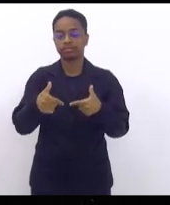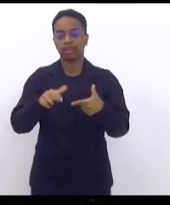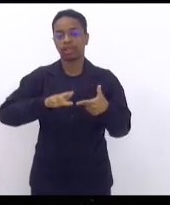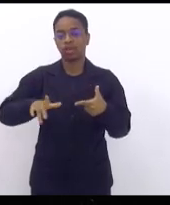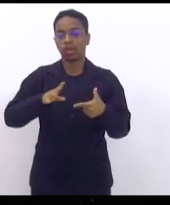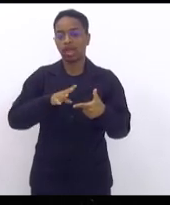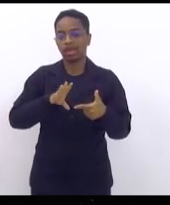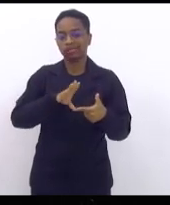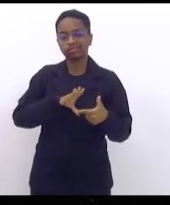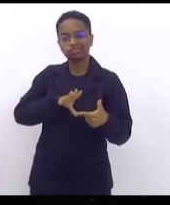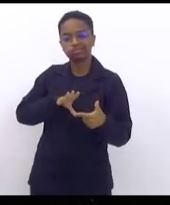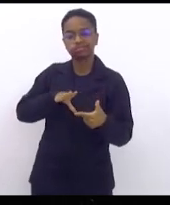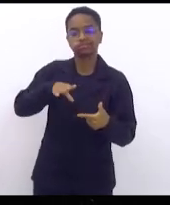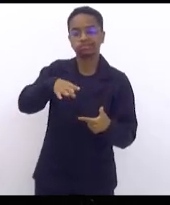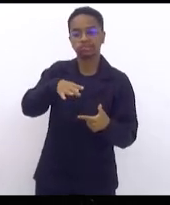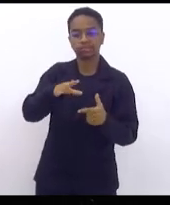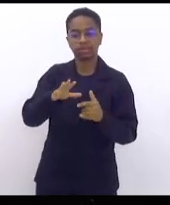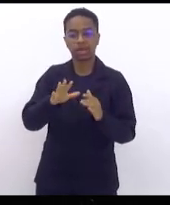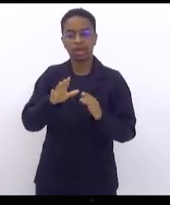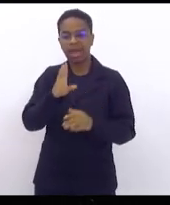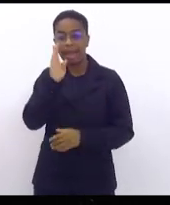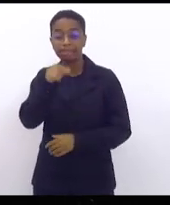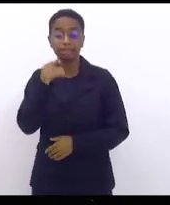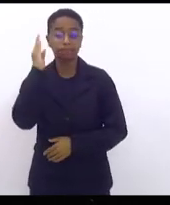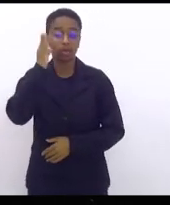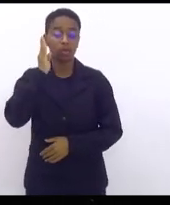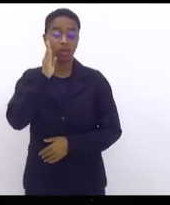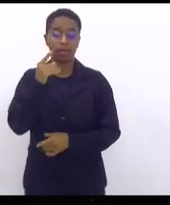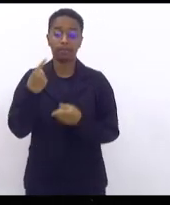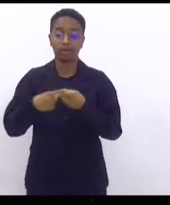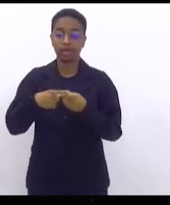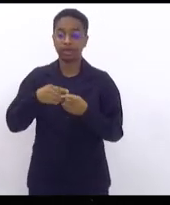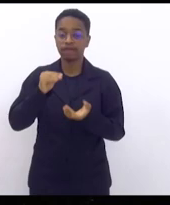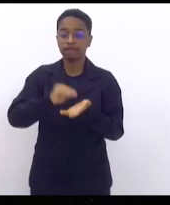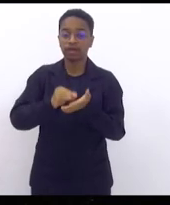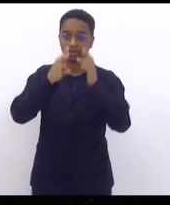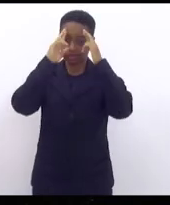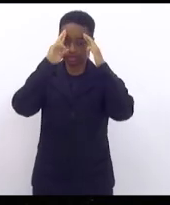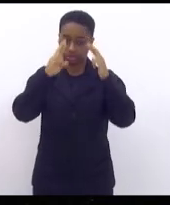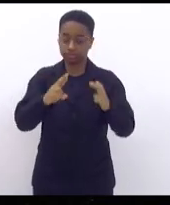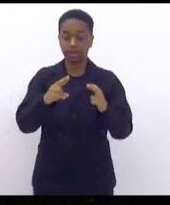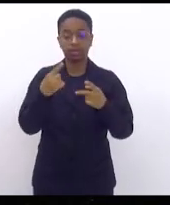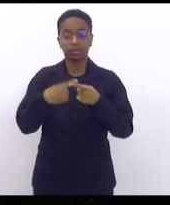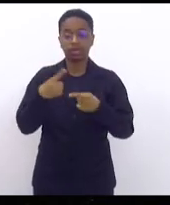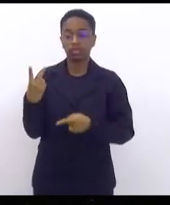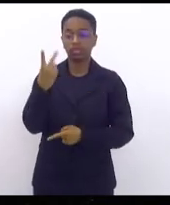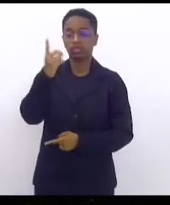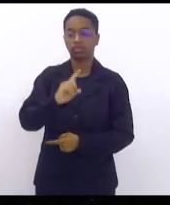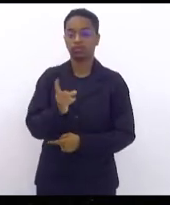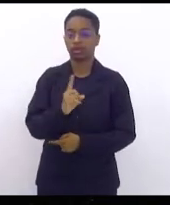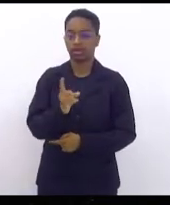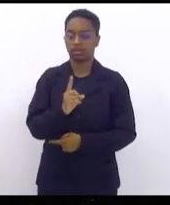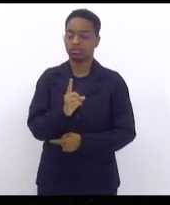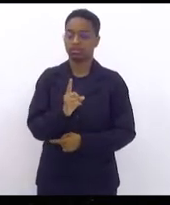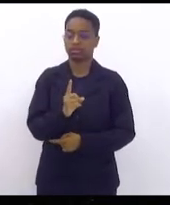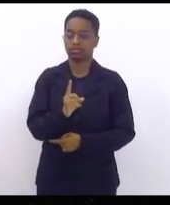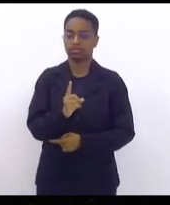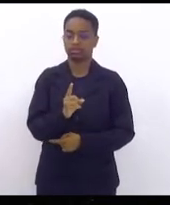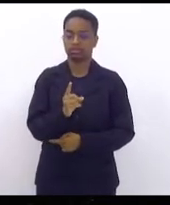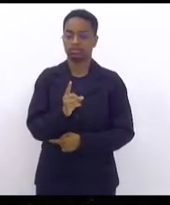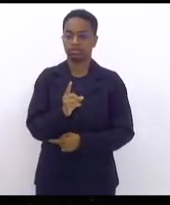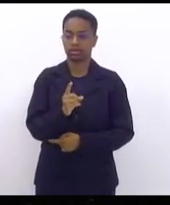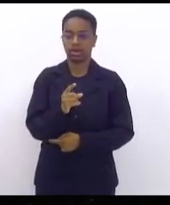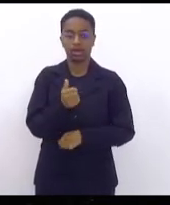de ousadia, mas é um ato de burrice, é um ato desrespeitoso, que não valoriza exatamente